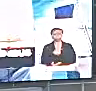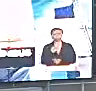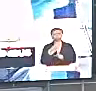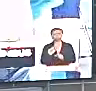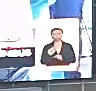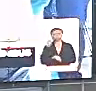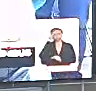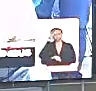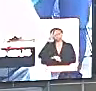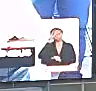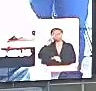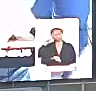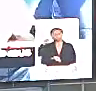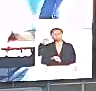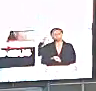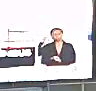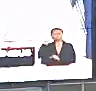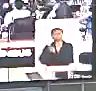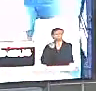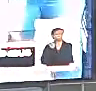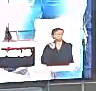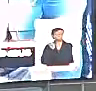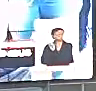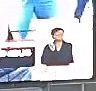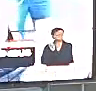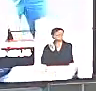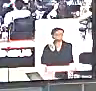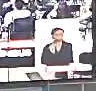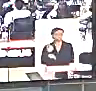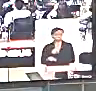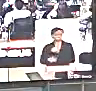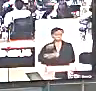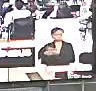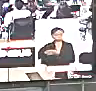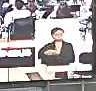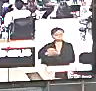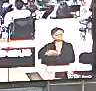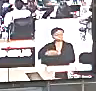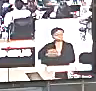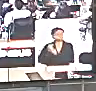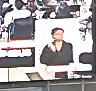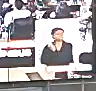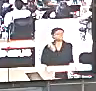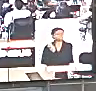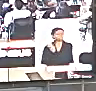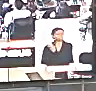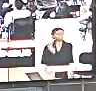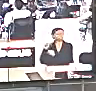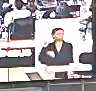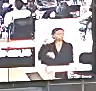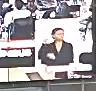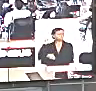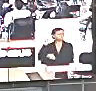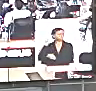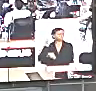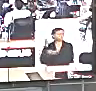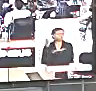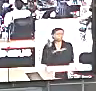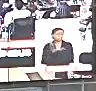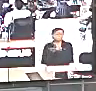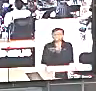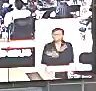anos né a gente tá nessa luta H anos Eu acho que já